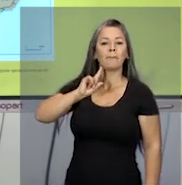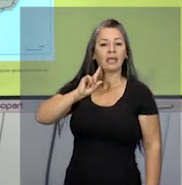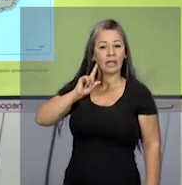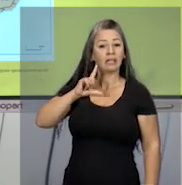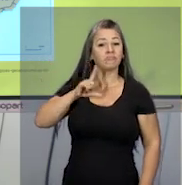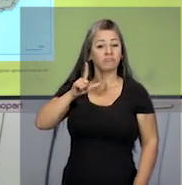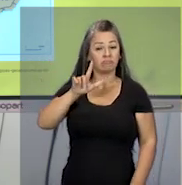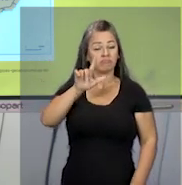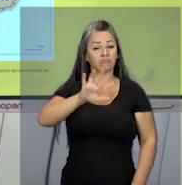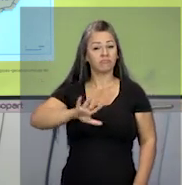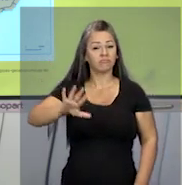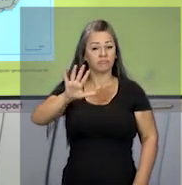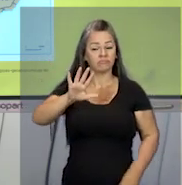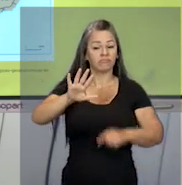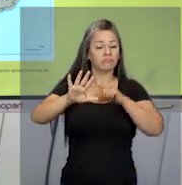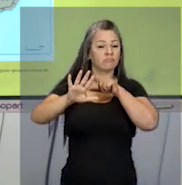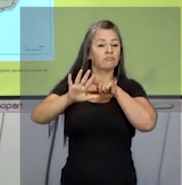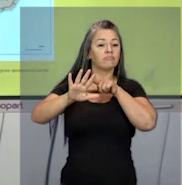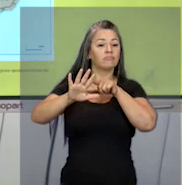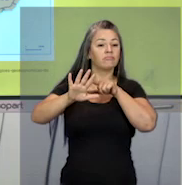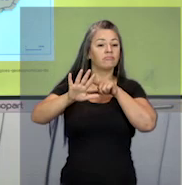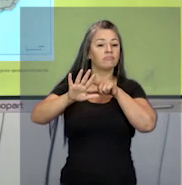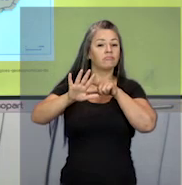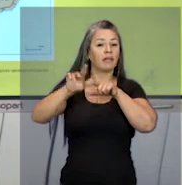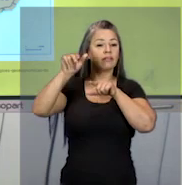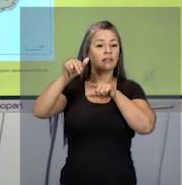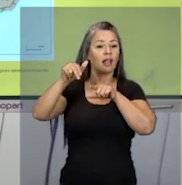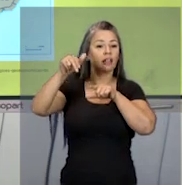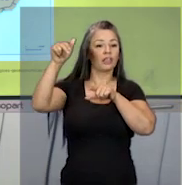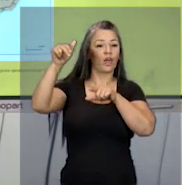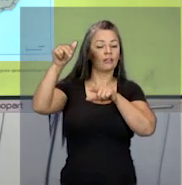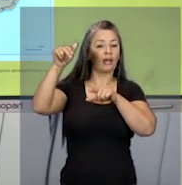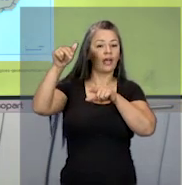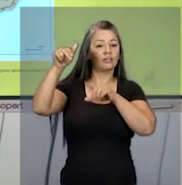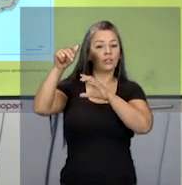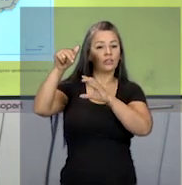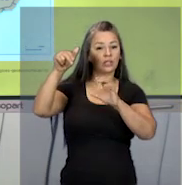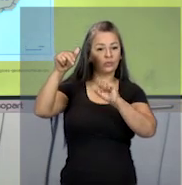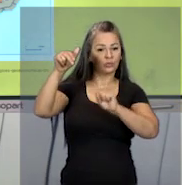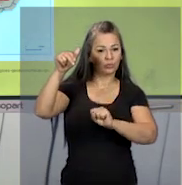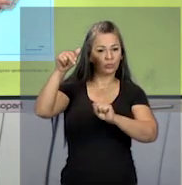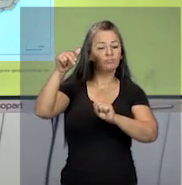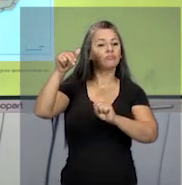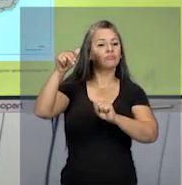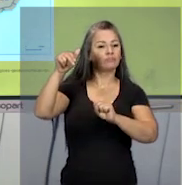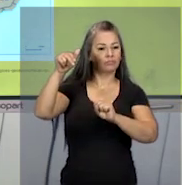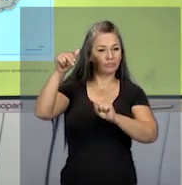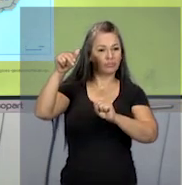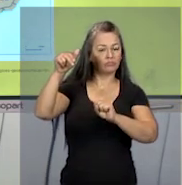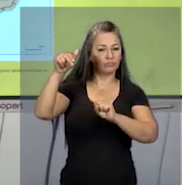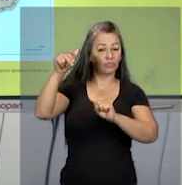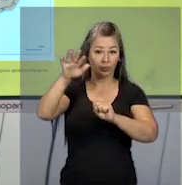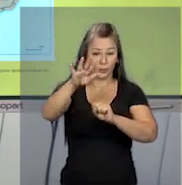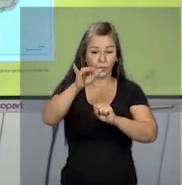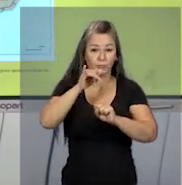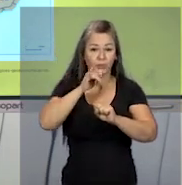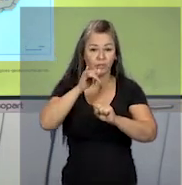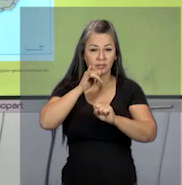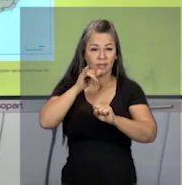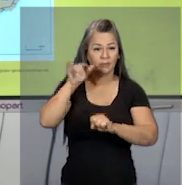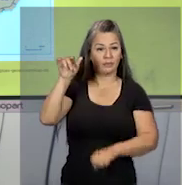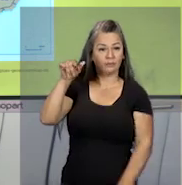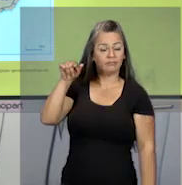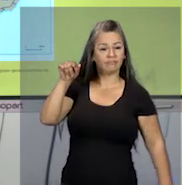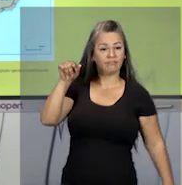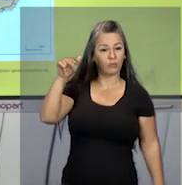regiões geoeconômicas do Brasil. Por quê? Porque a região norte de Minas, por exemplo, tem características muito semelhantes